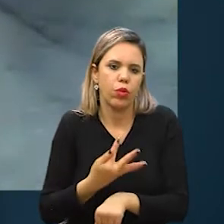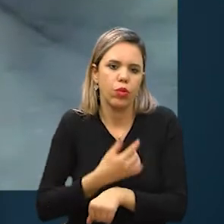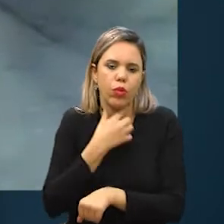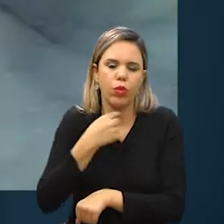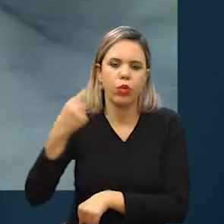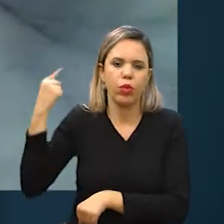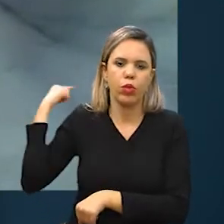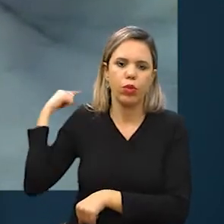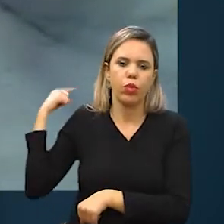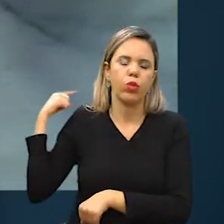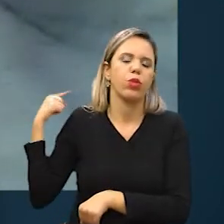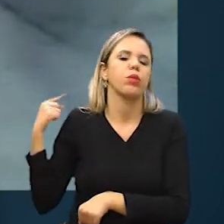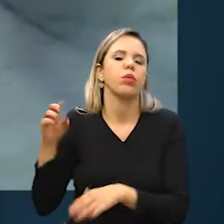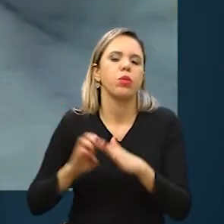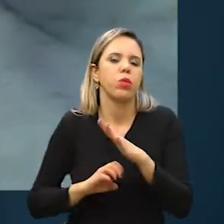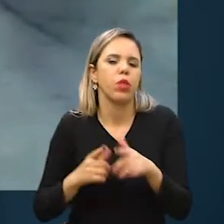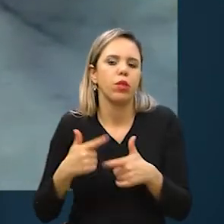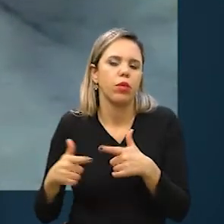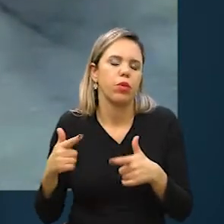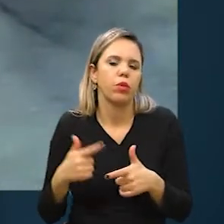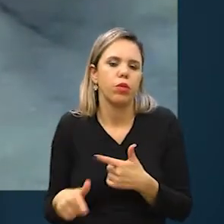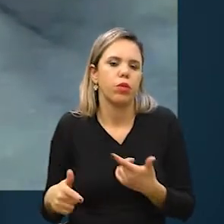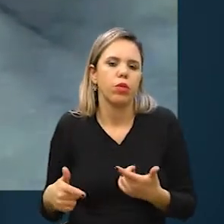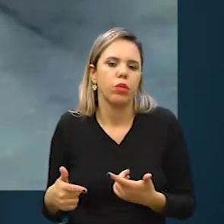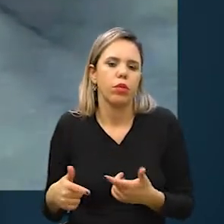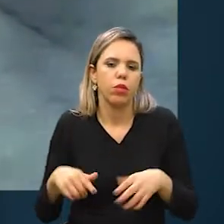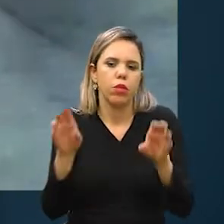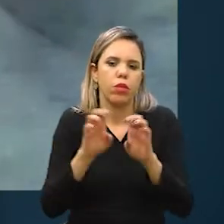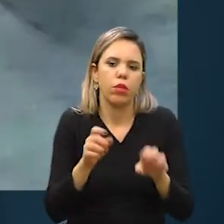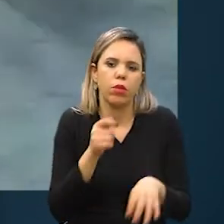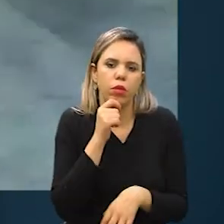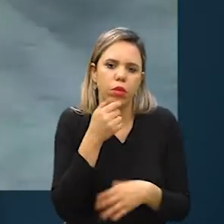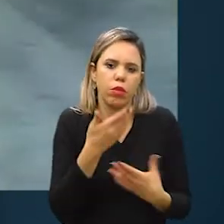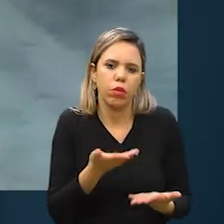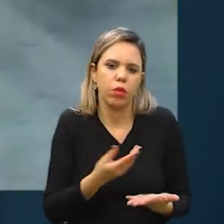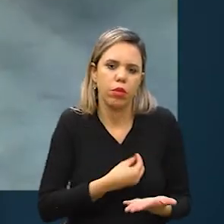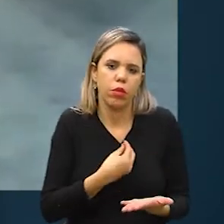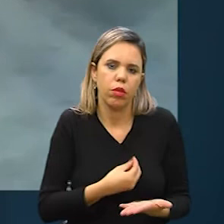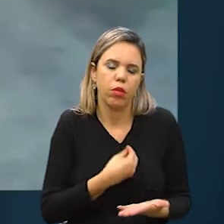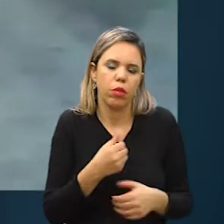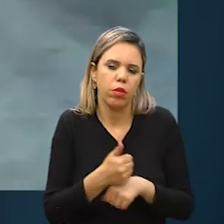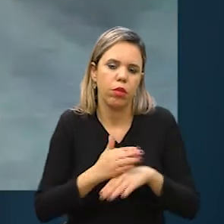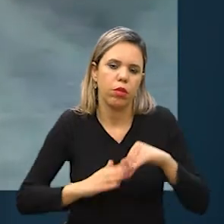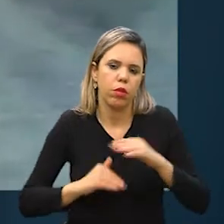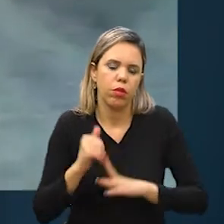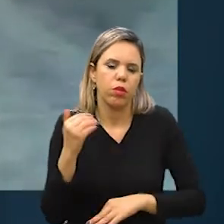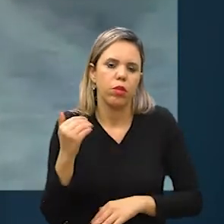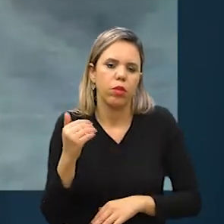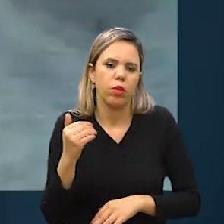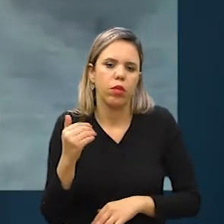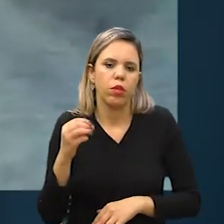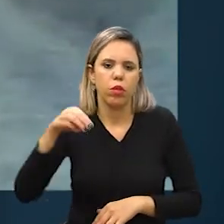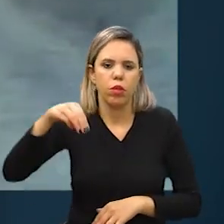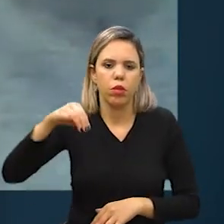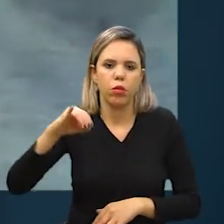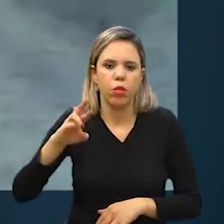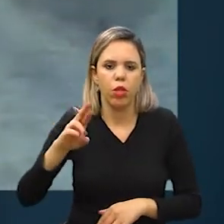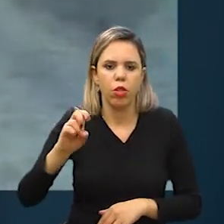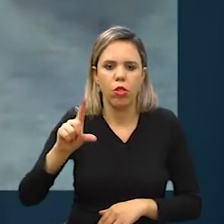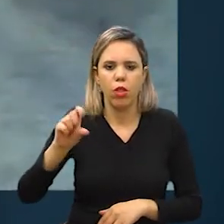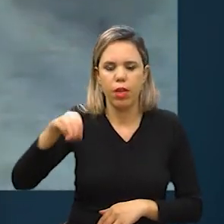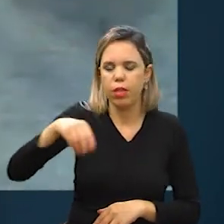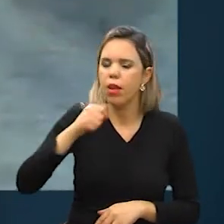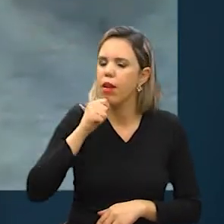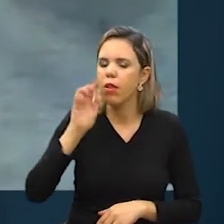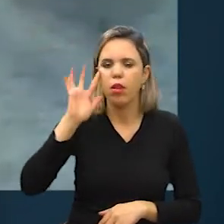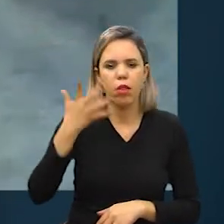naquele momento que eu tinha acabado de quebrar, eu estava me reestruturando ainda na minha vida profissional, a Microlins ainda não